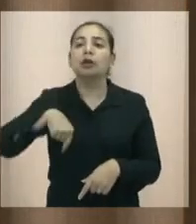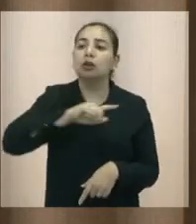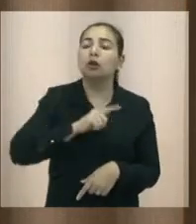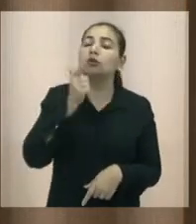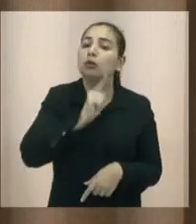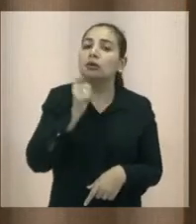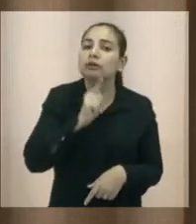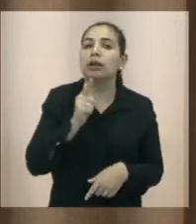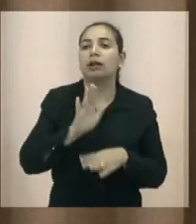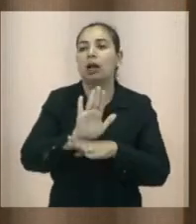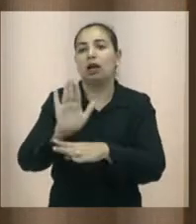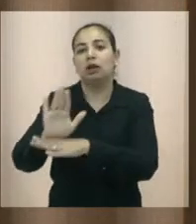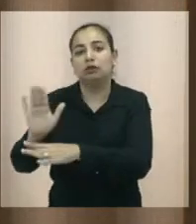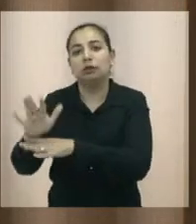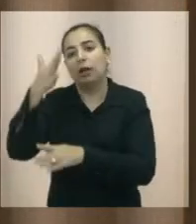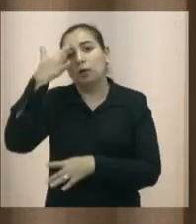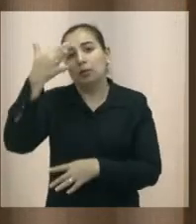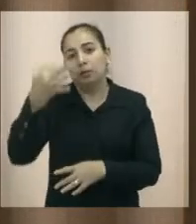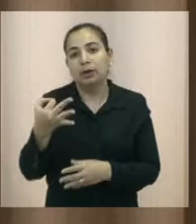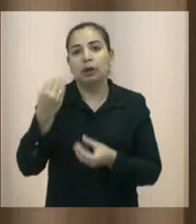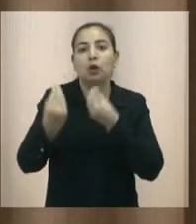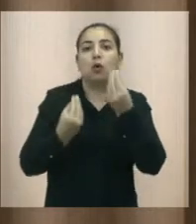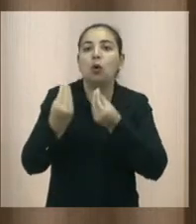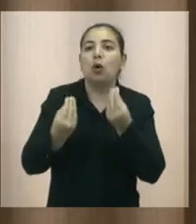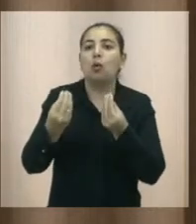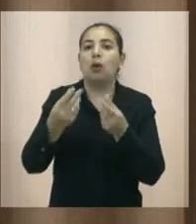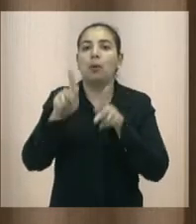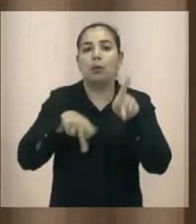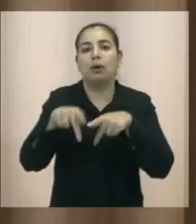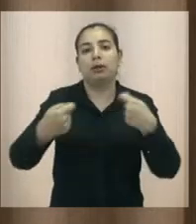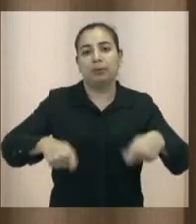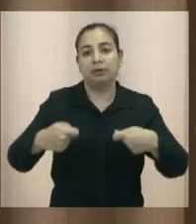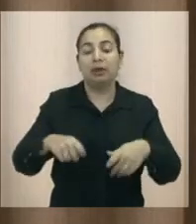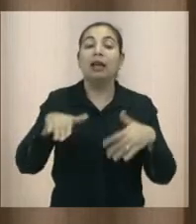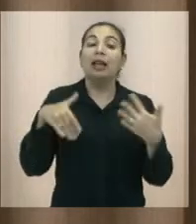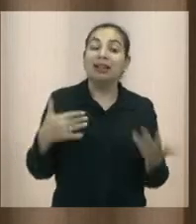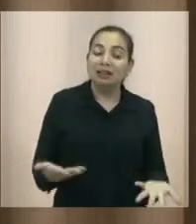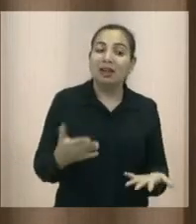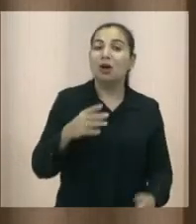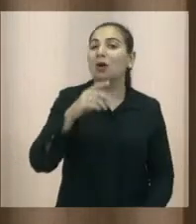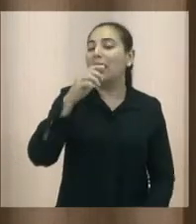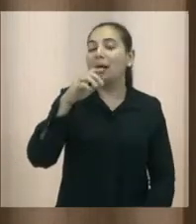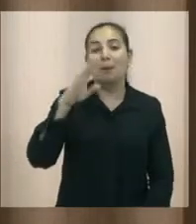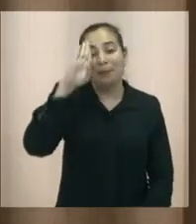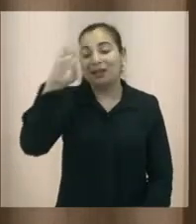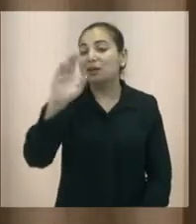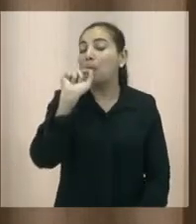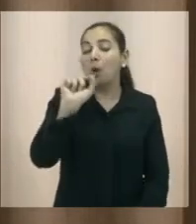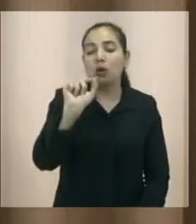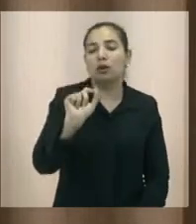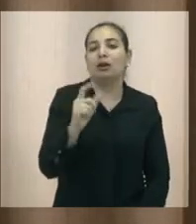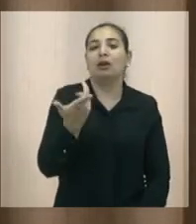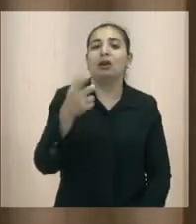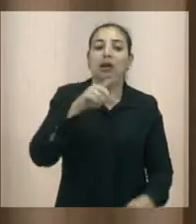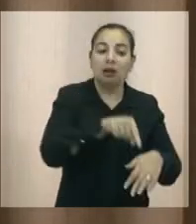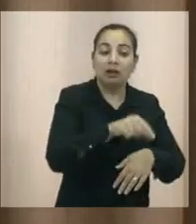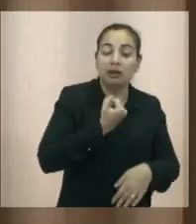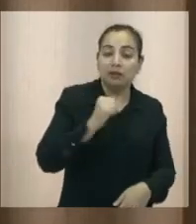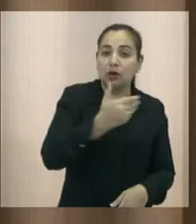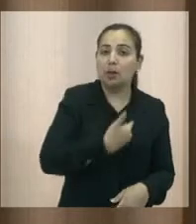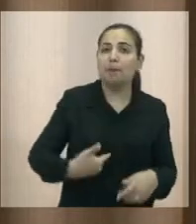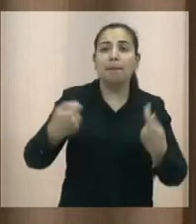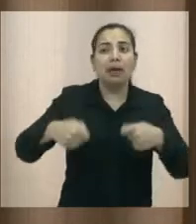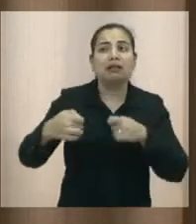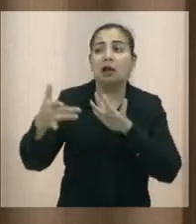assim, o defensor público ele precisa estar cada vez mais em contato com a população. É fundamental. Como eu falei, todos esses avanços tecnológicos